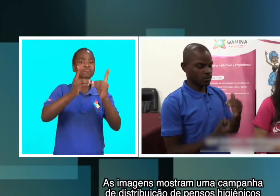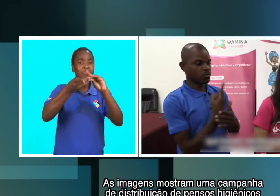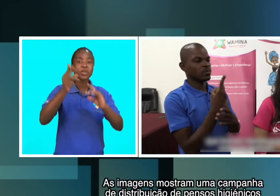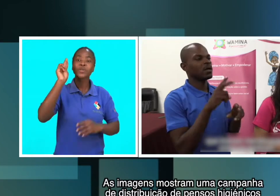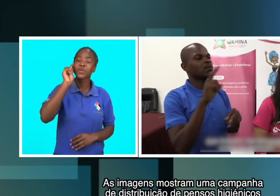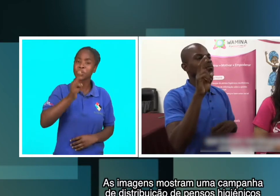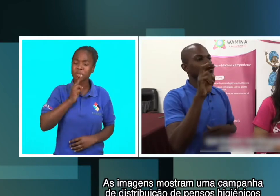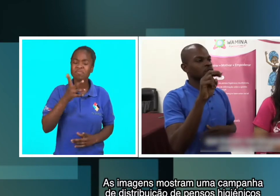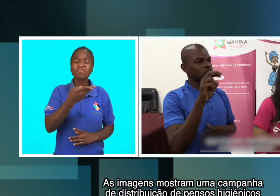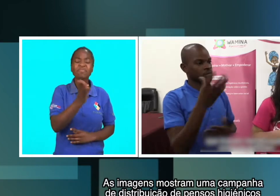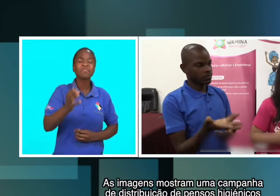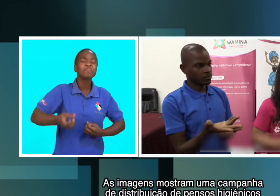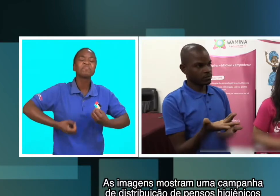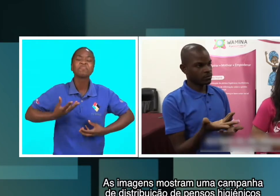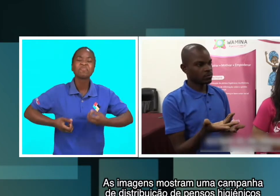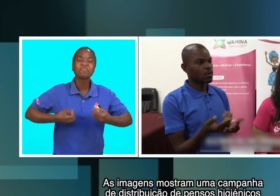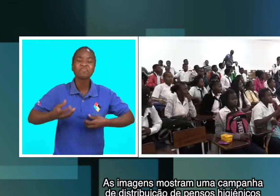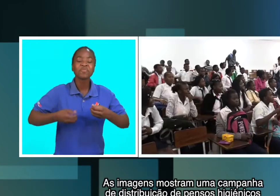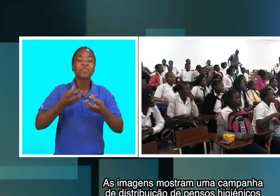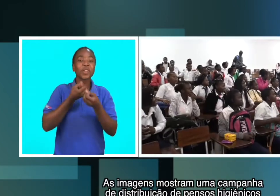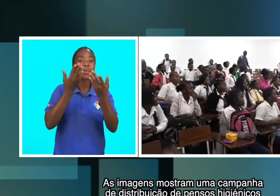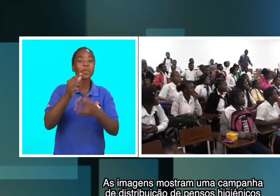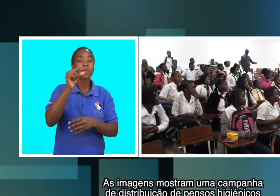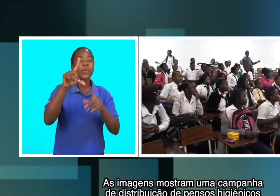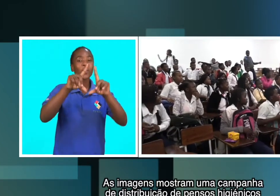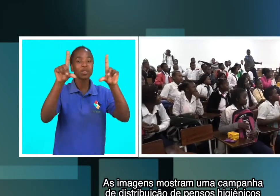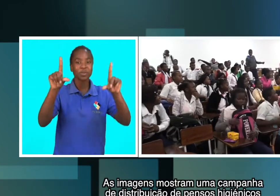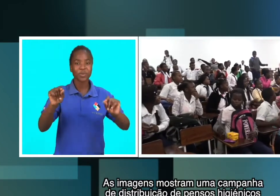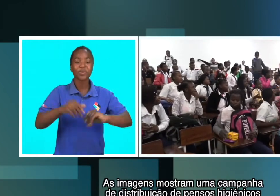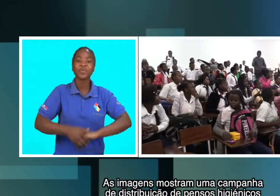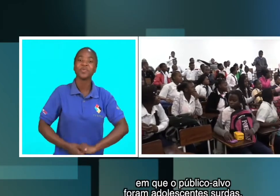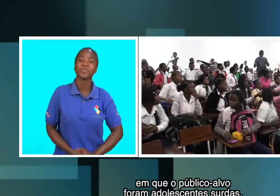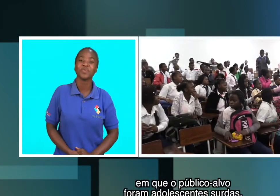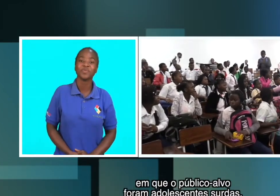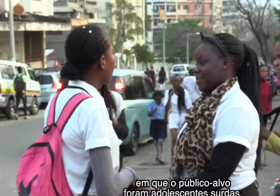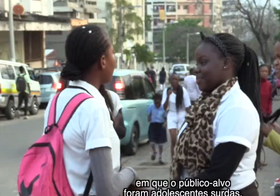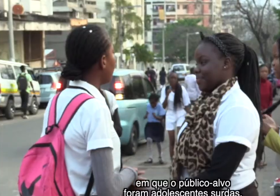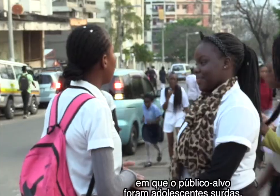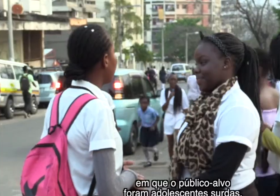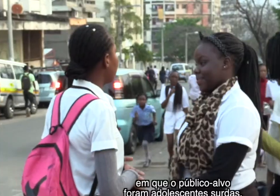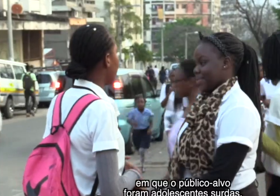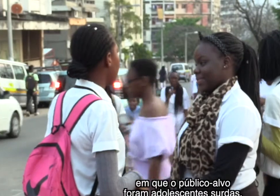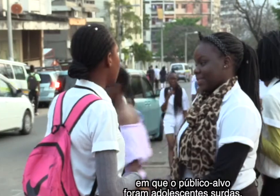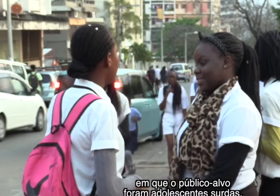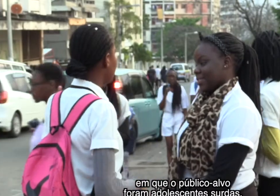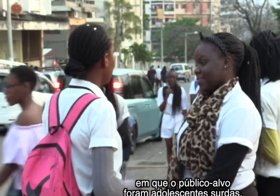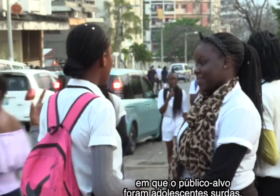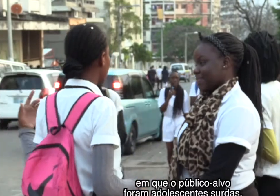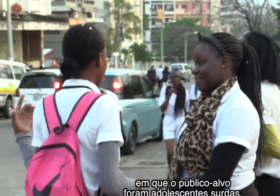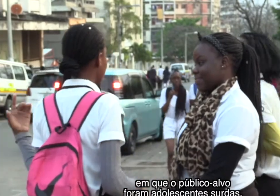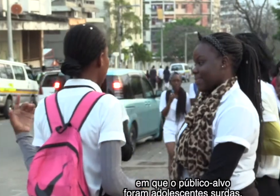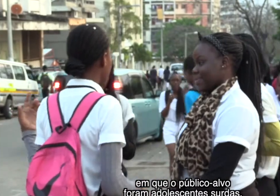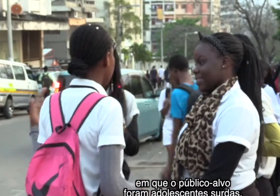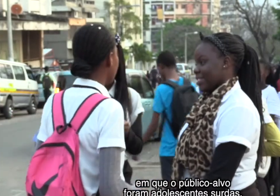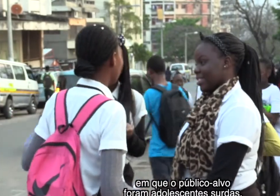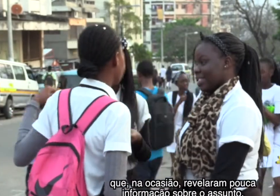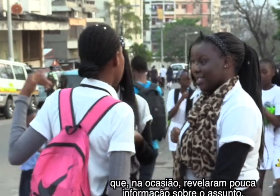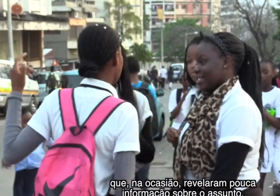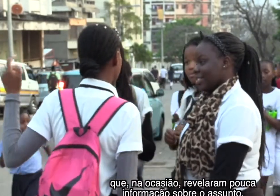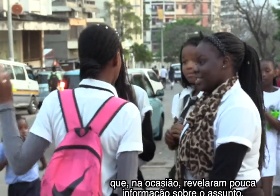mostram uma campanha de distribuição de pensos higiênicos em que o público-alvo foram adolescentes surdas,